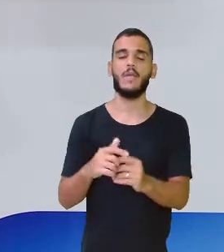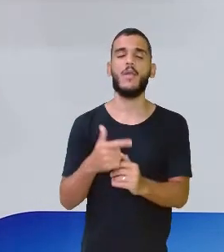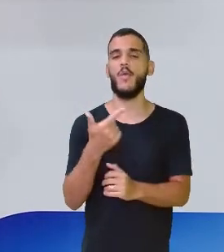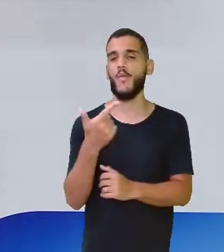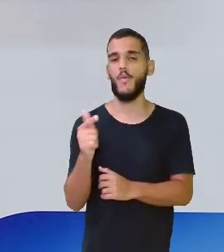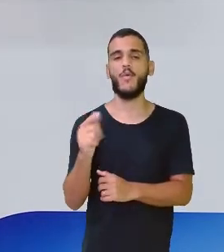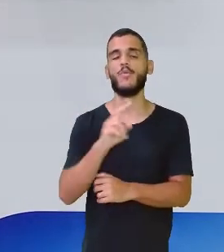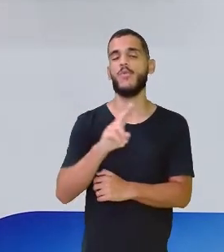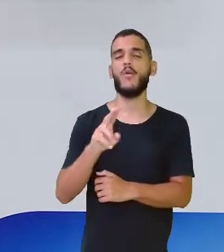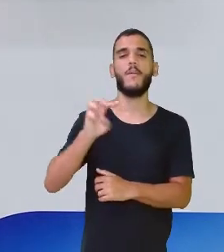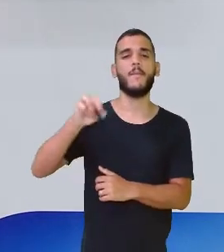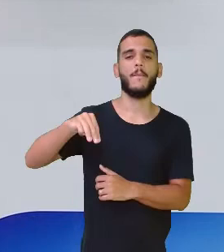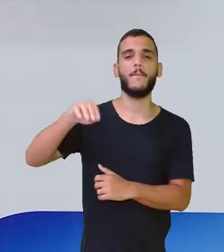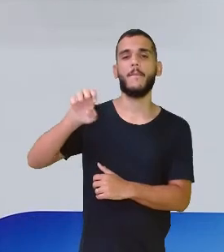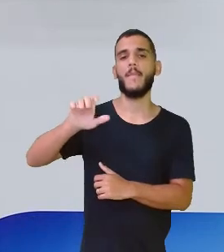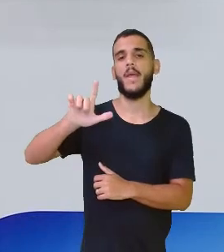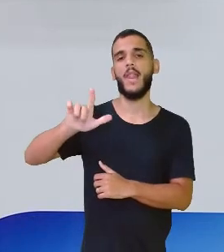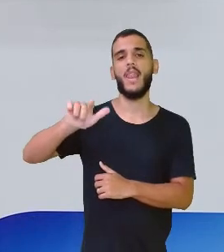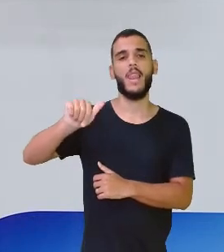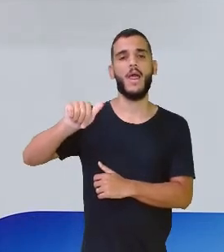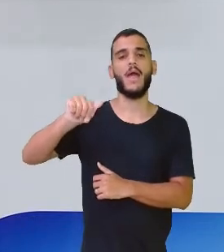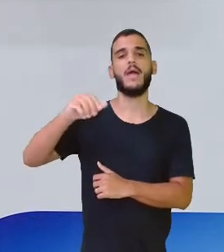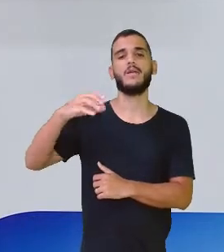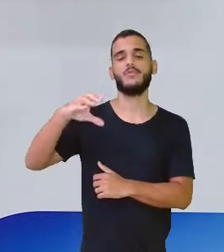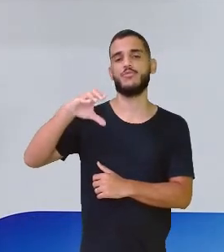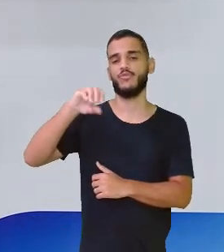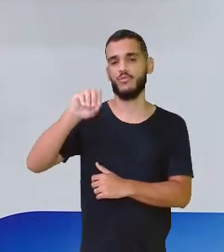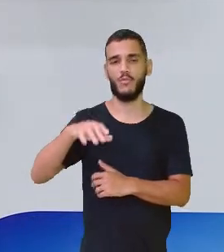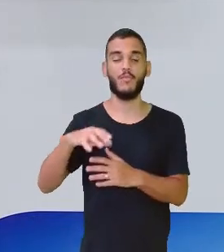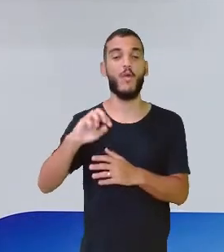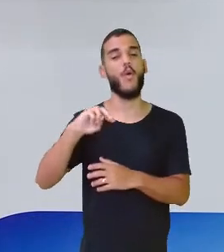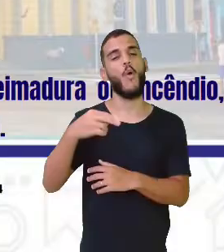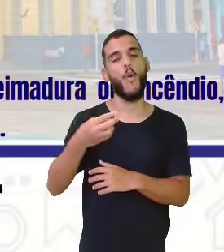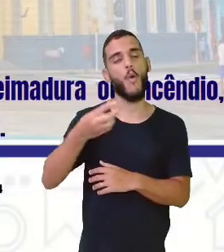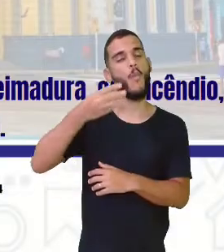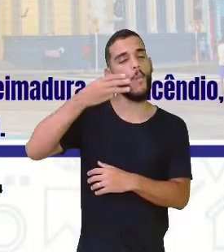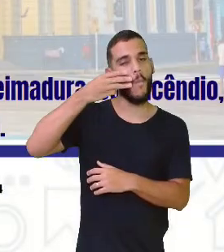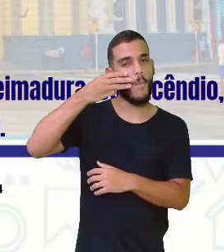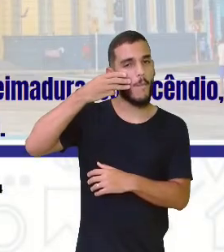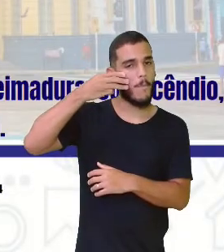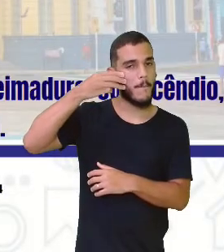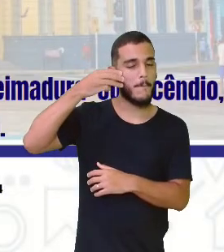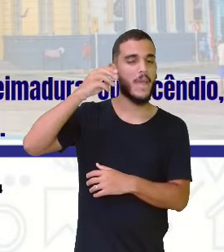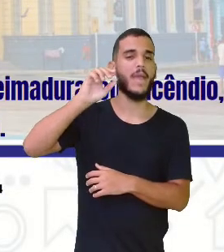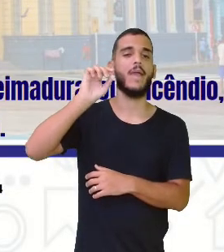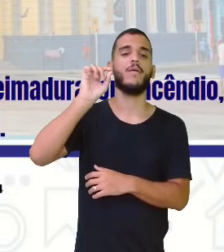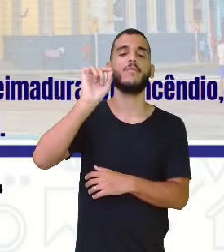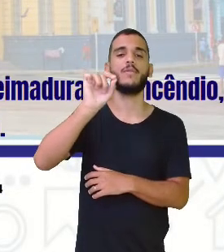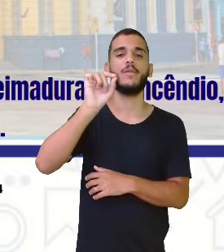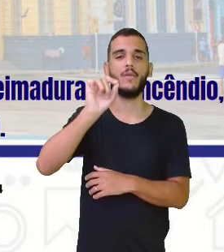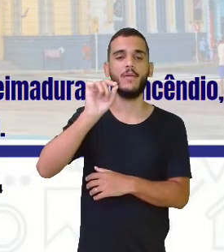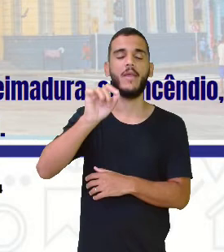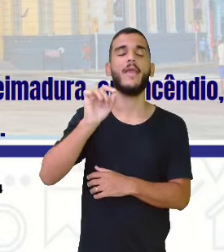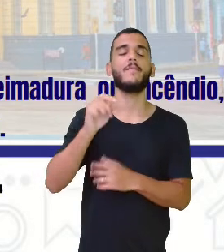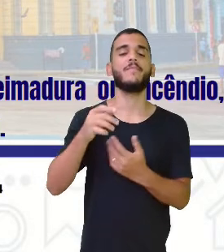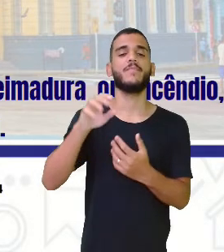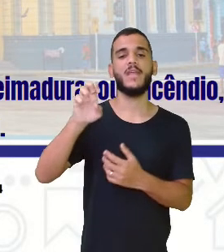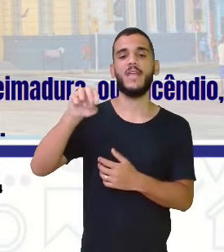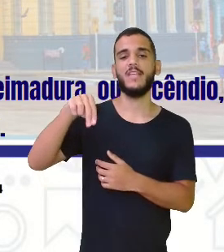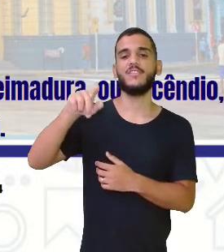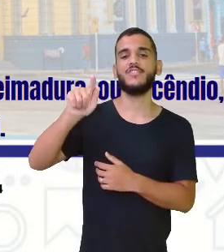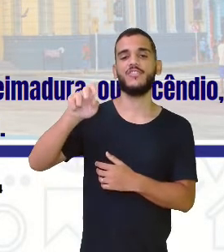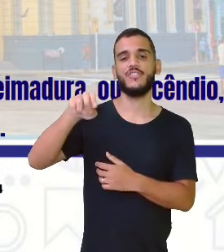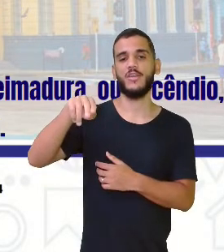Ou o que a gente conhece como mel de engenho, né? Então, aqui, ó, as caldeiras, local onde o caldo ele